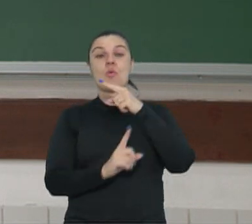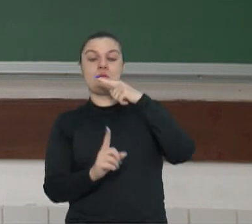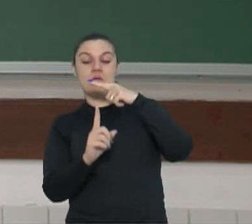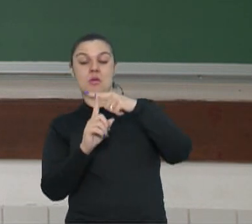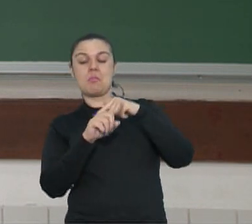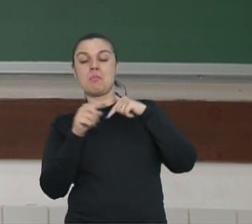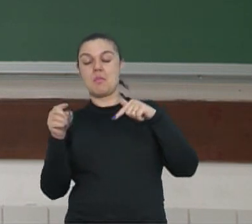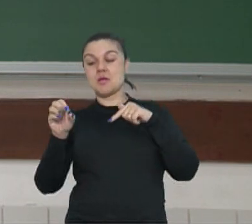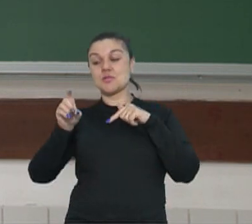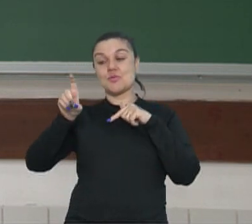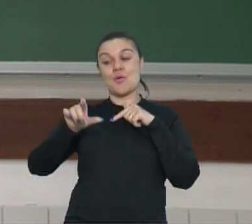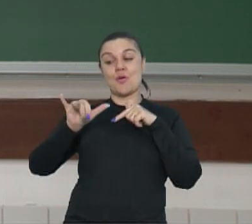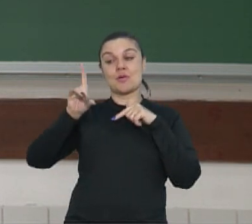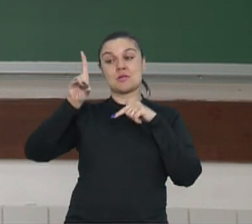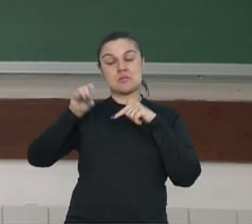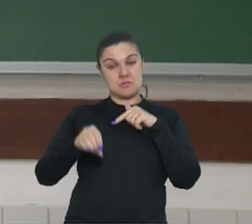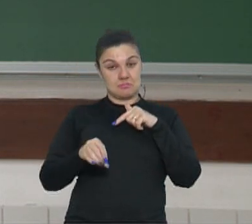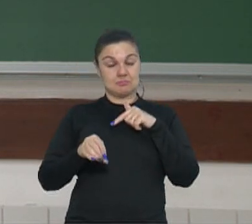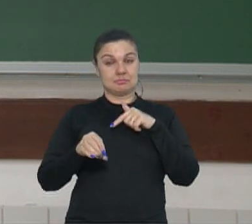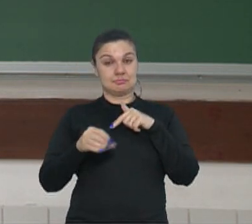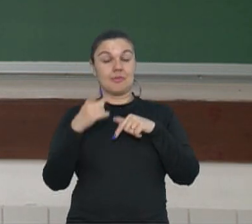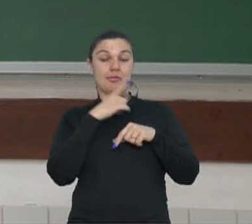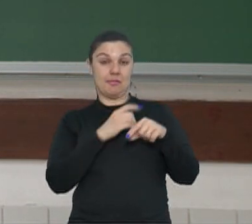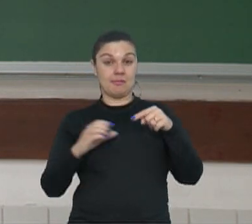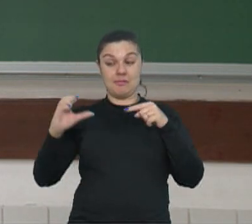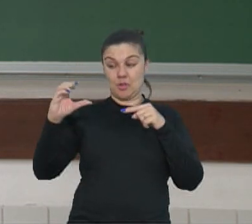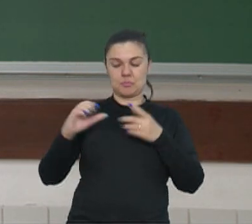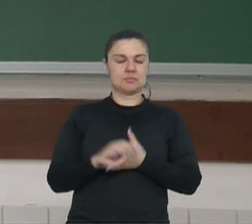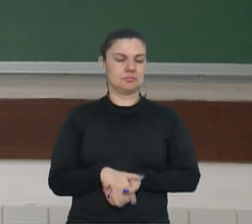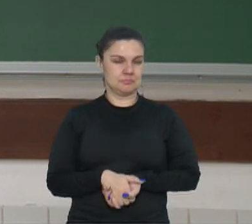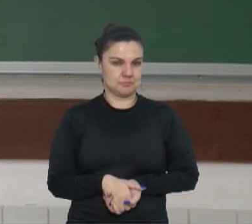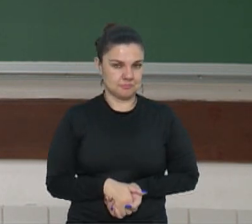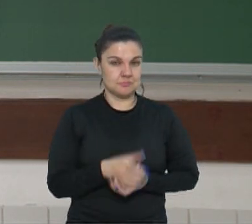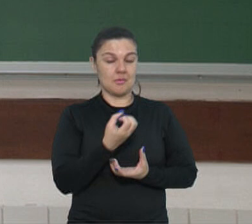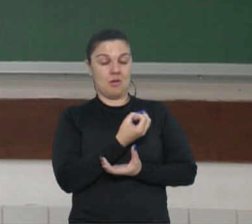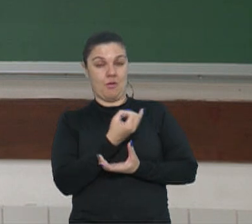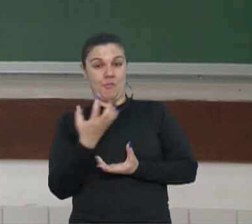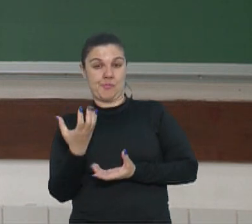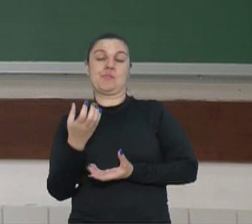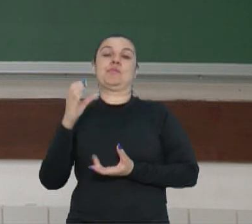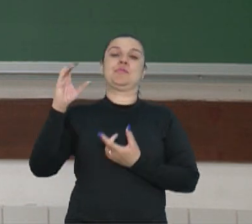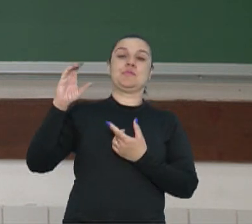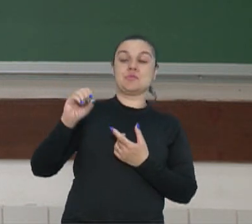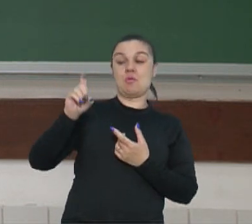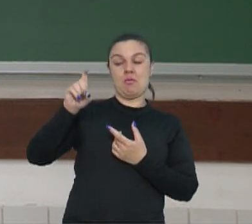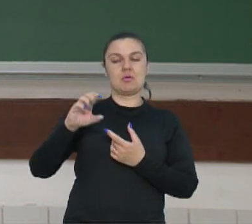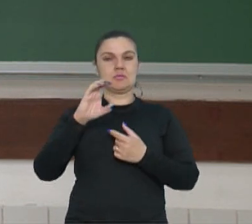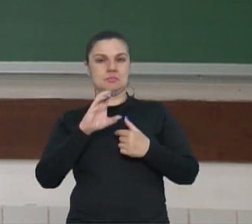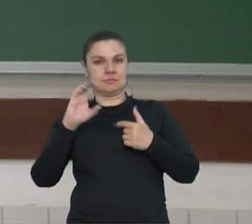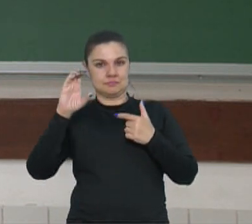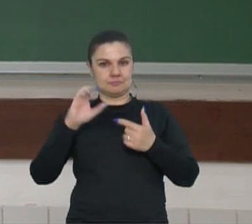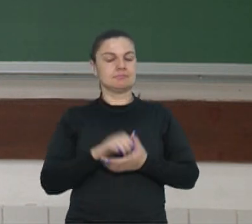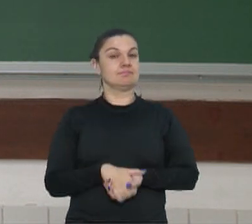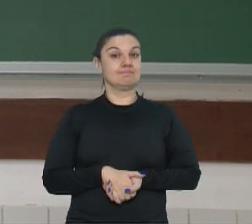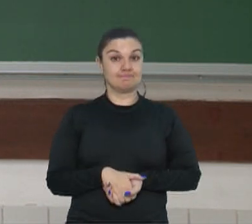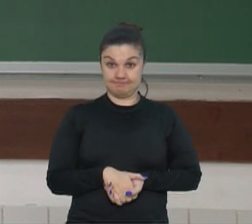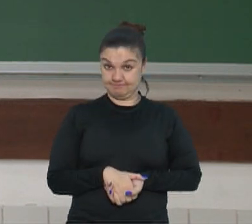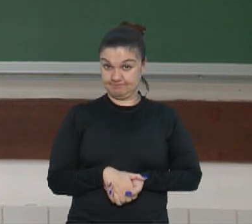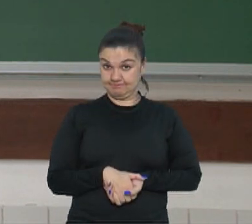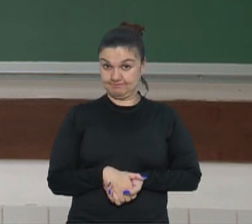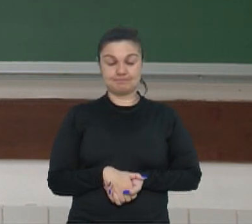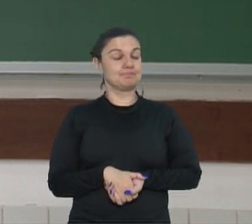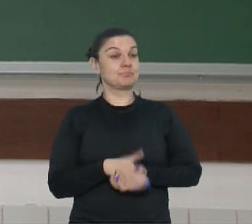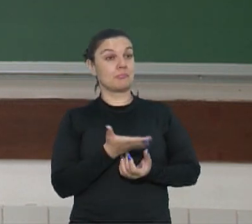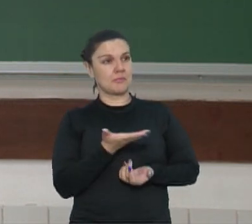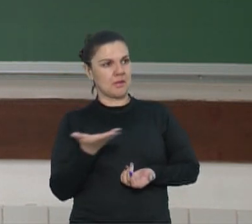um óxido contendo átomos de carbono. Algum dos tipos de óxido de carbono. Olha só. Então